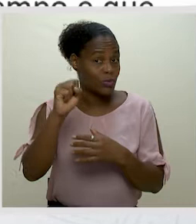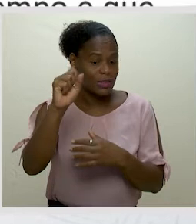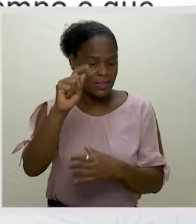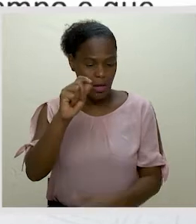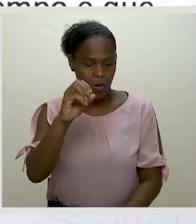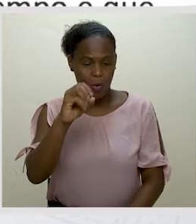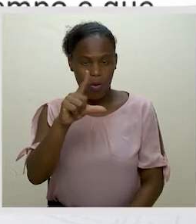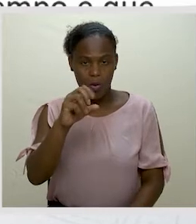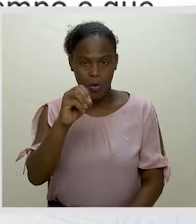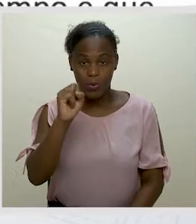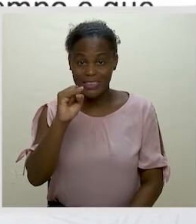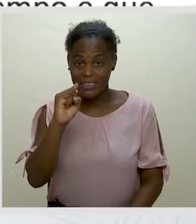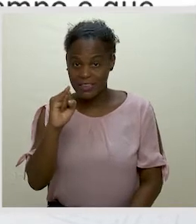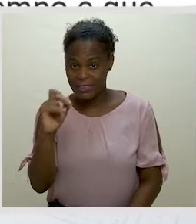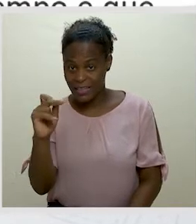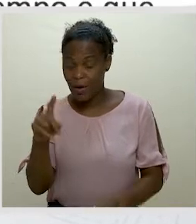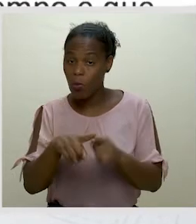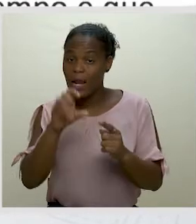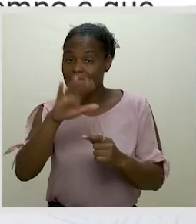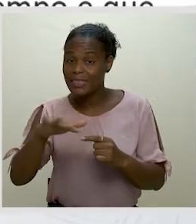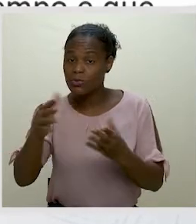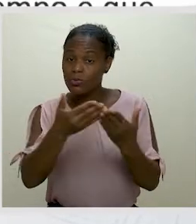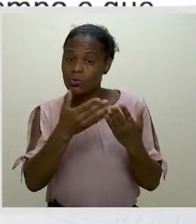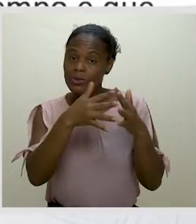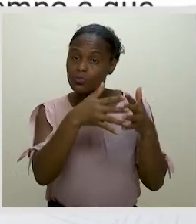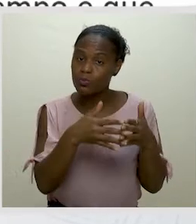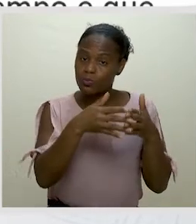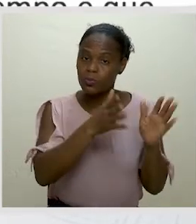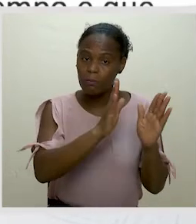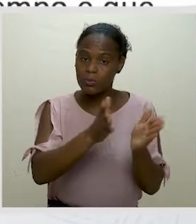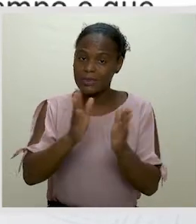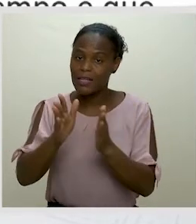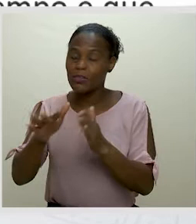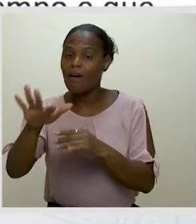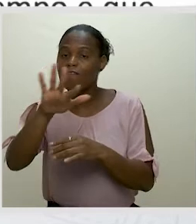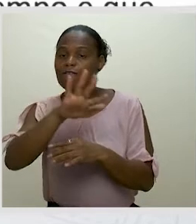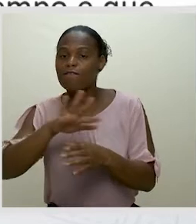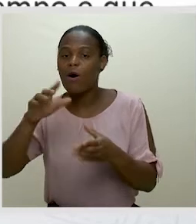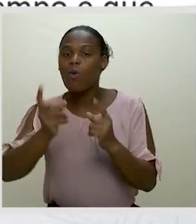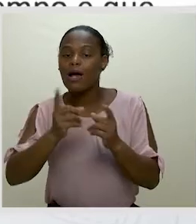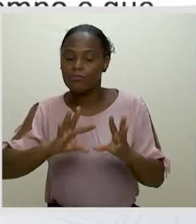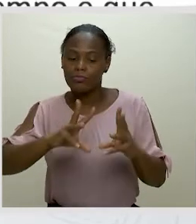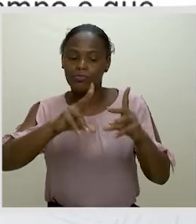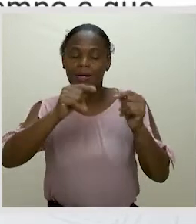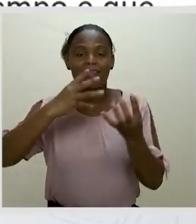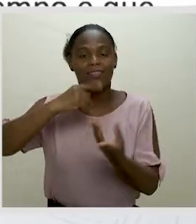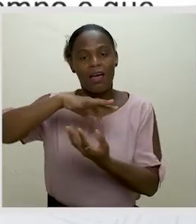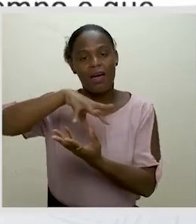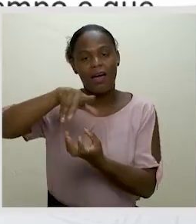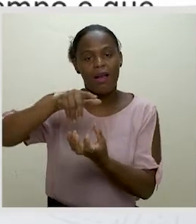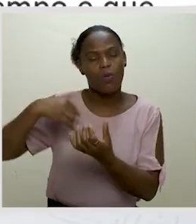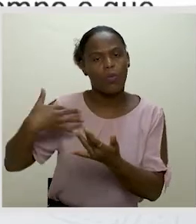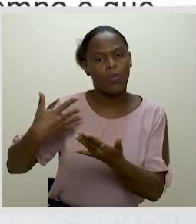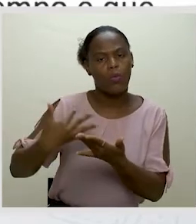ciência, que estuda as estruturas e os processos da formação e evolução da